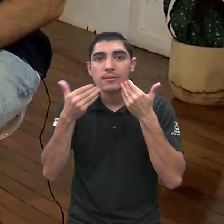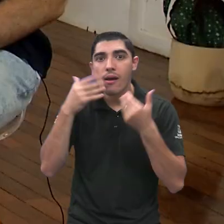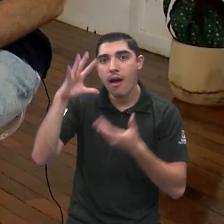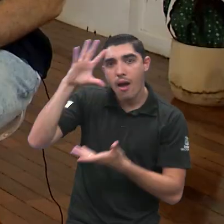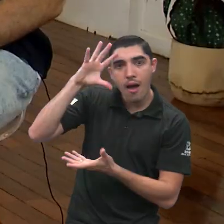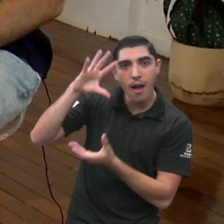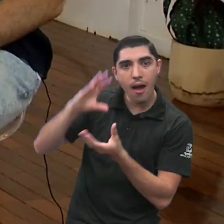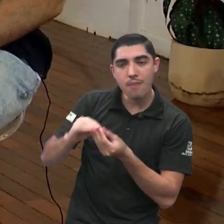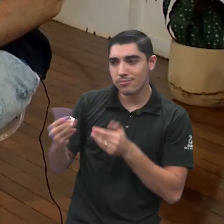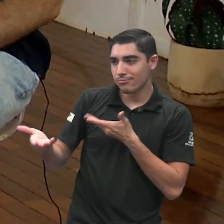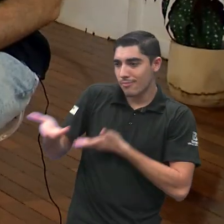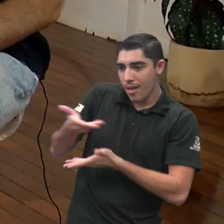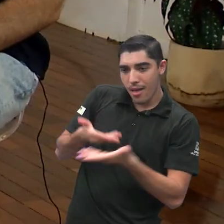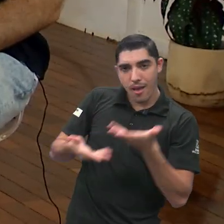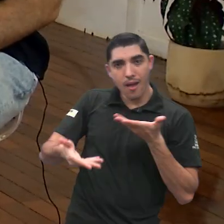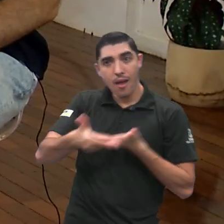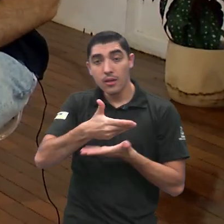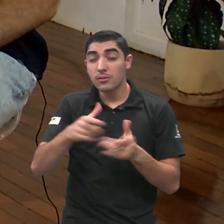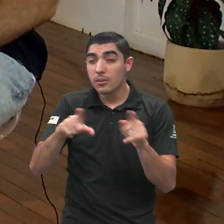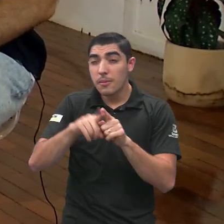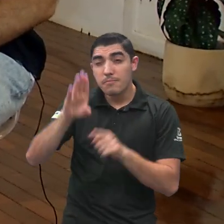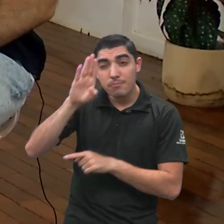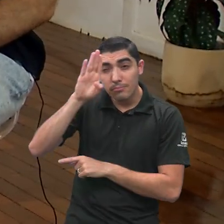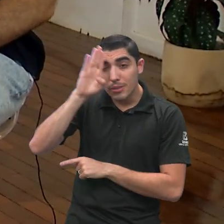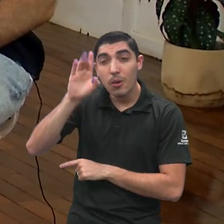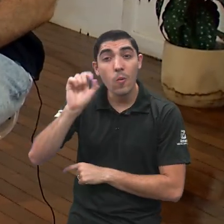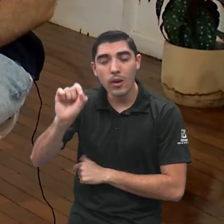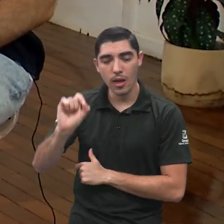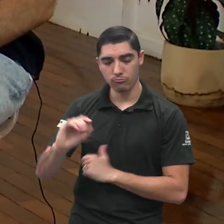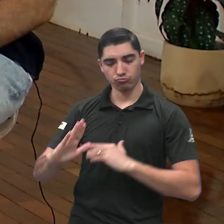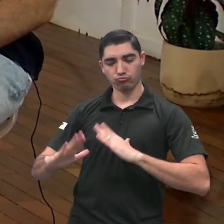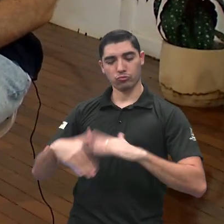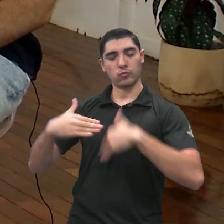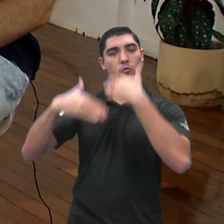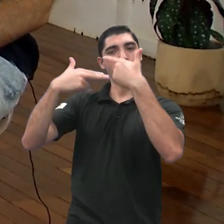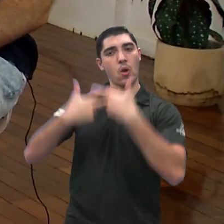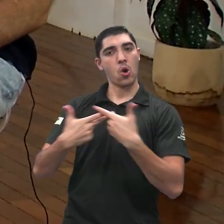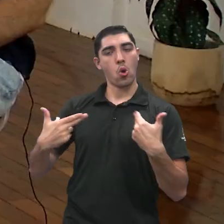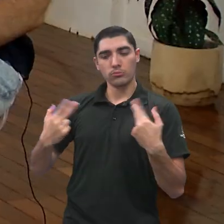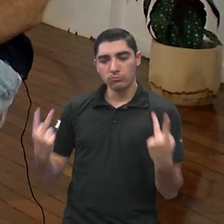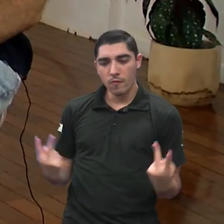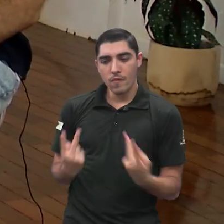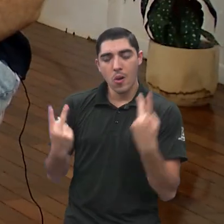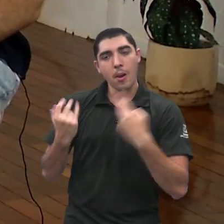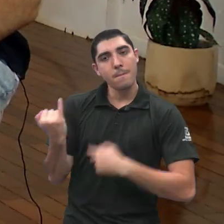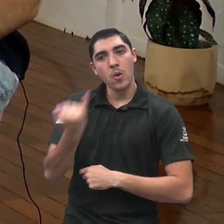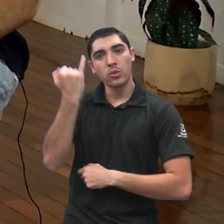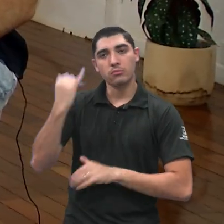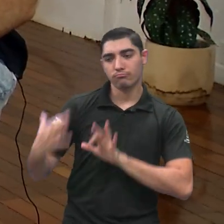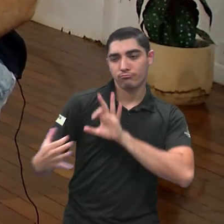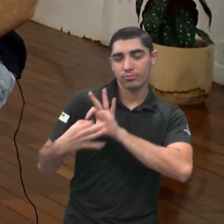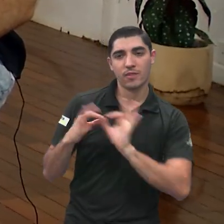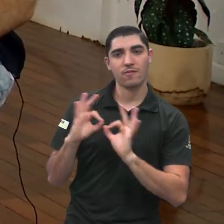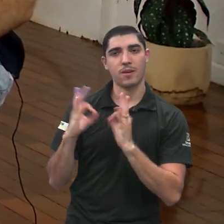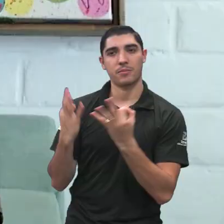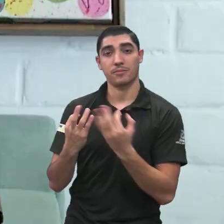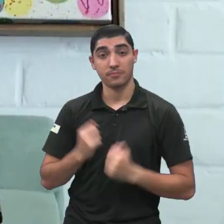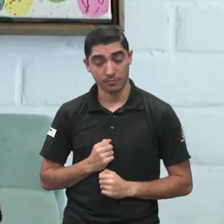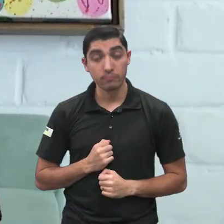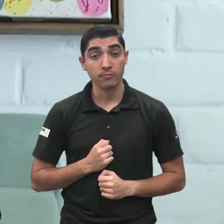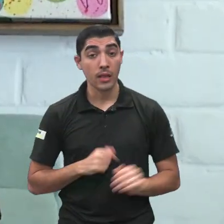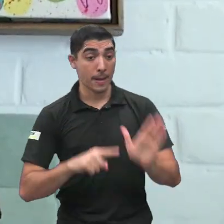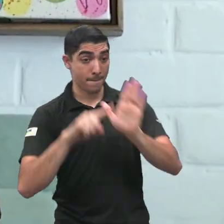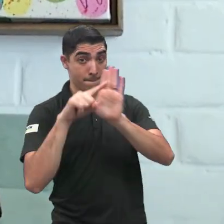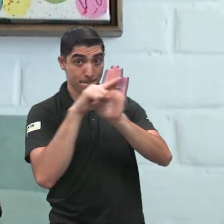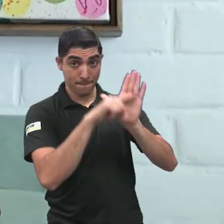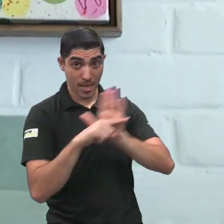compreender, se relacionar e, principalmente, a desenvolver valores importantes nas relações familiares.